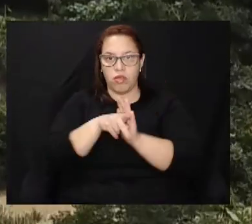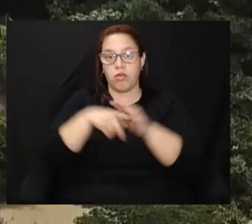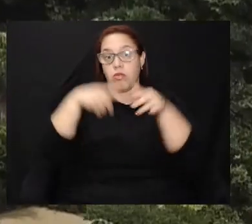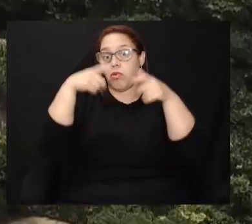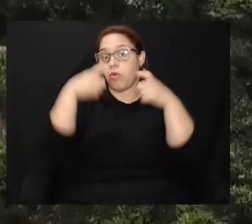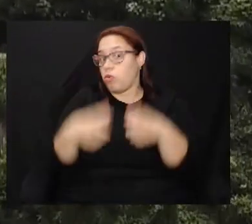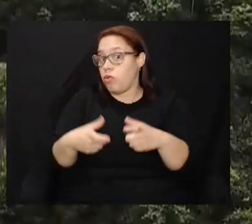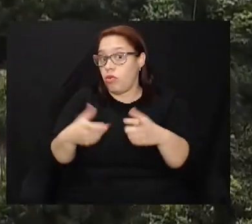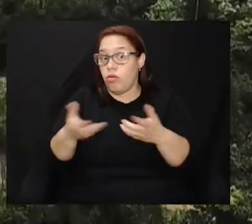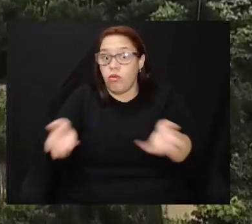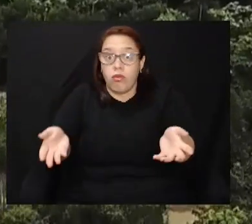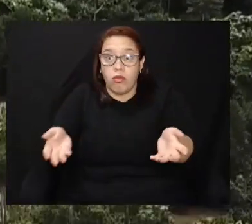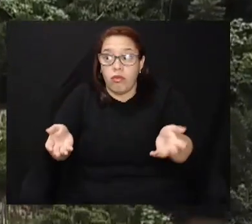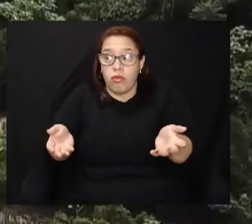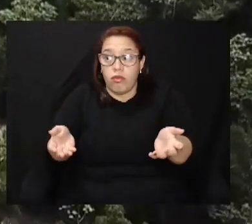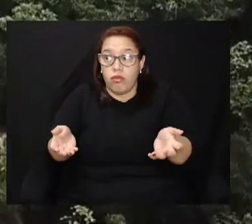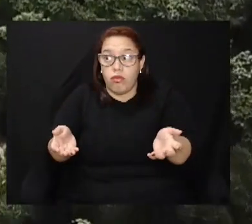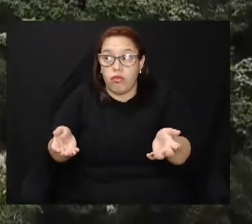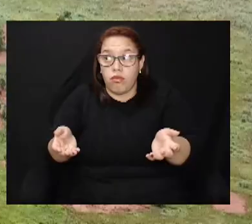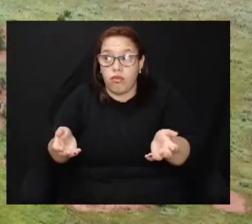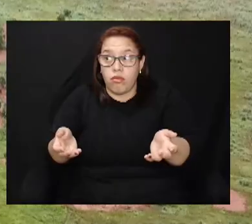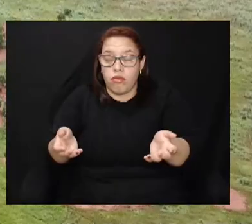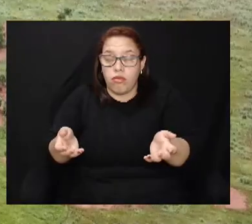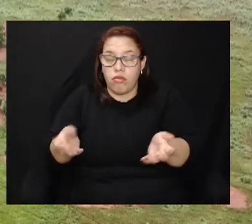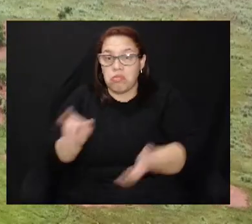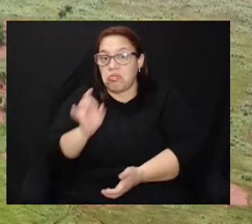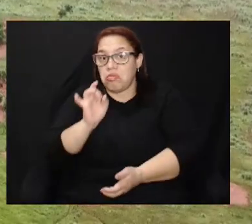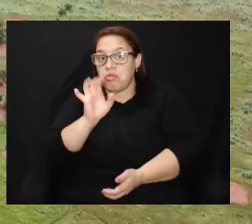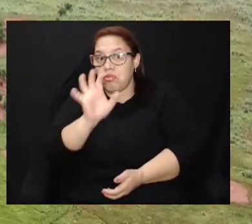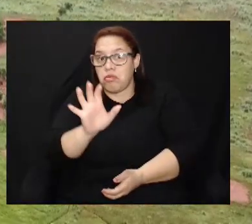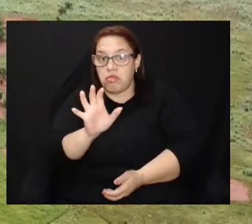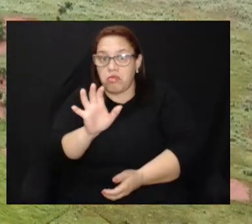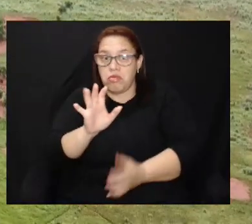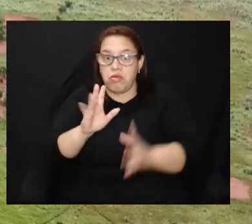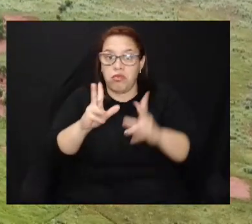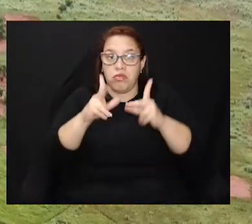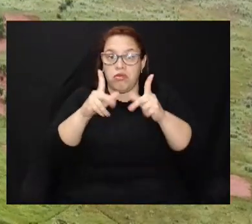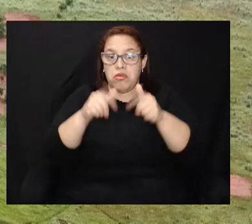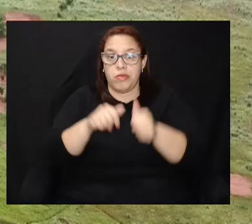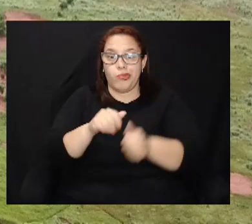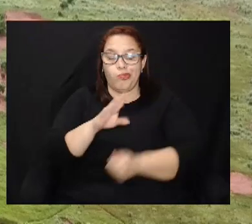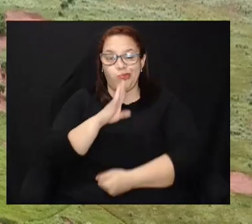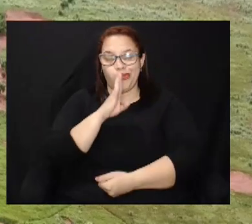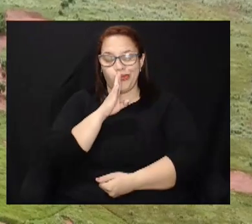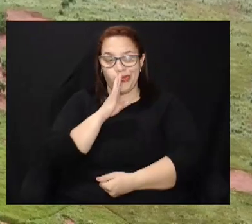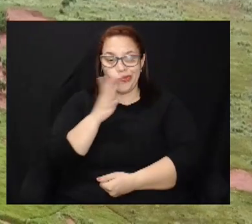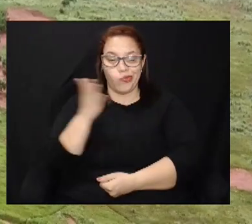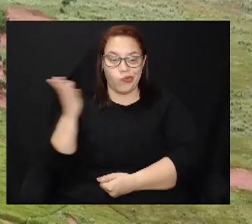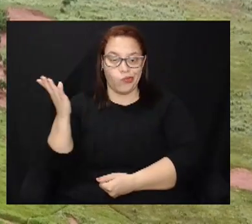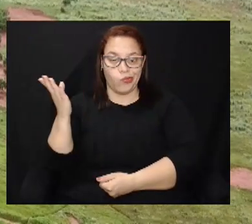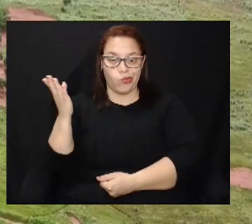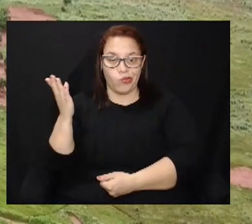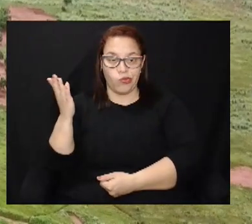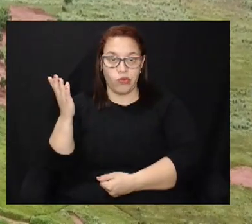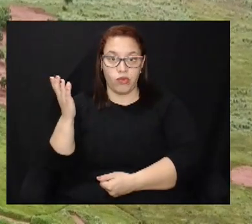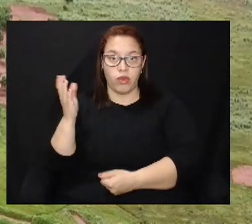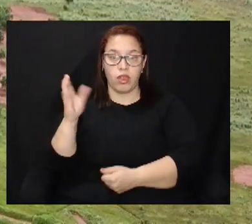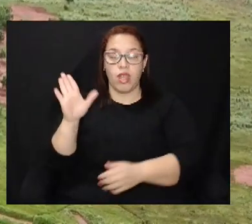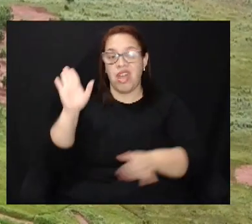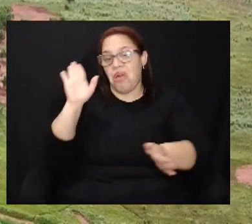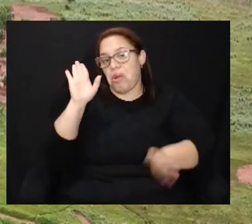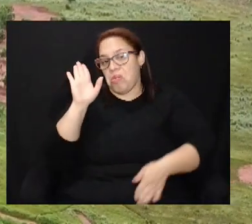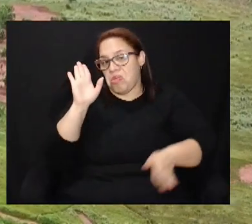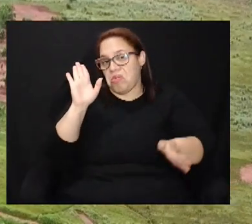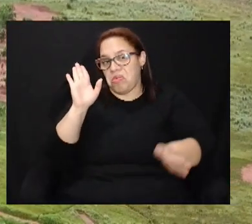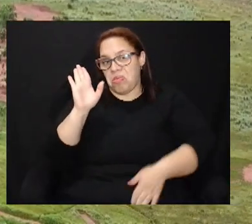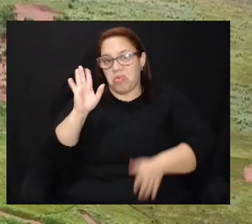Ela serviu pela omissão de todos aos contrabandistas, aos